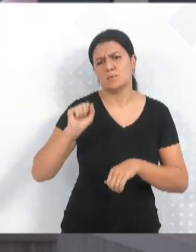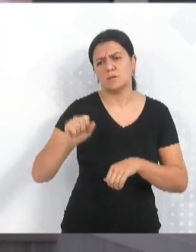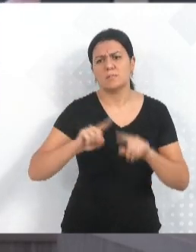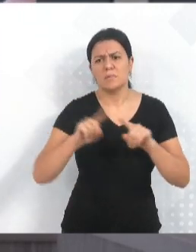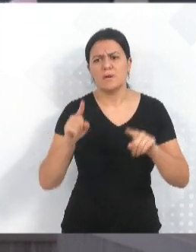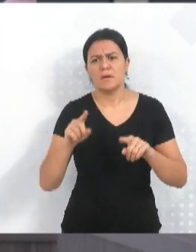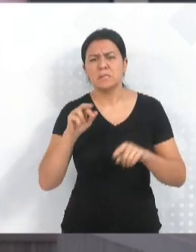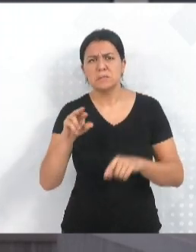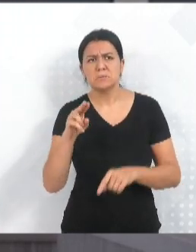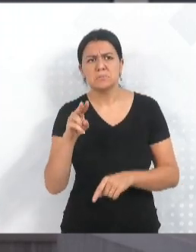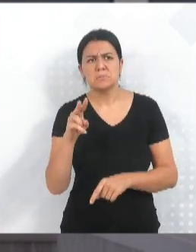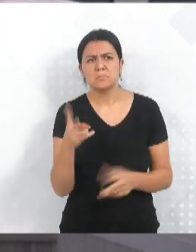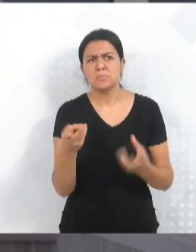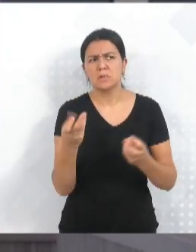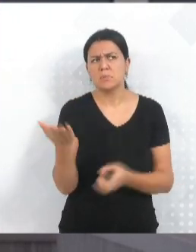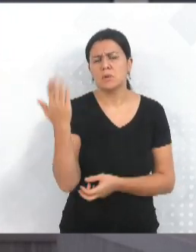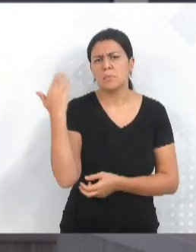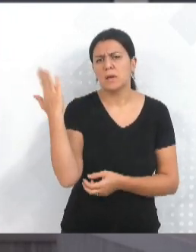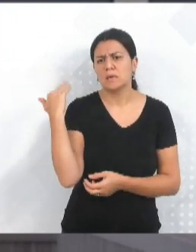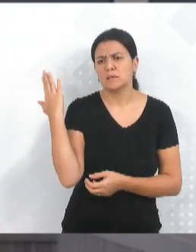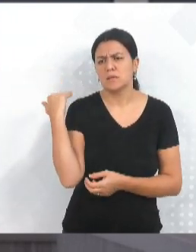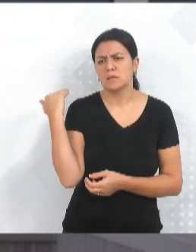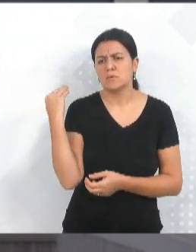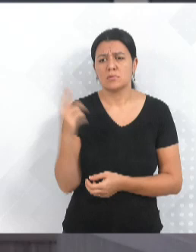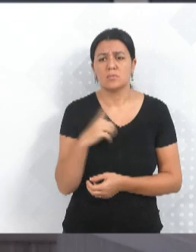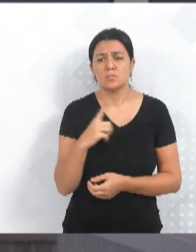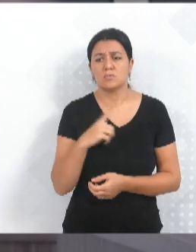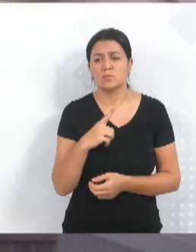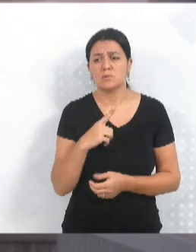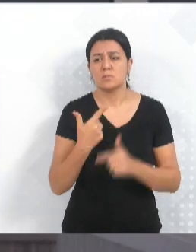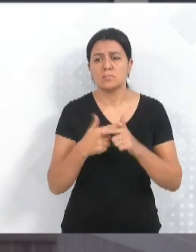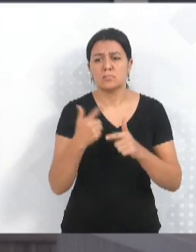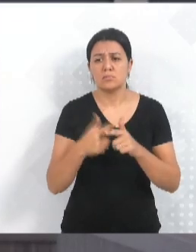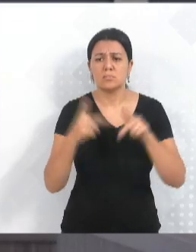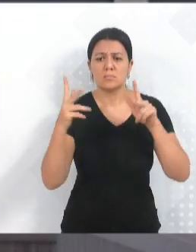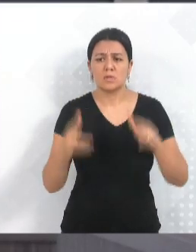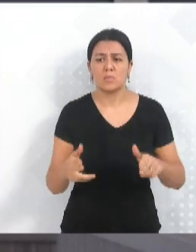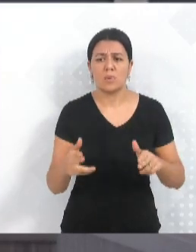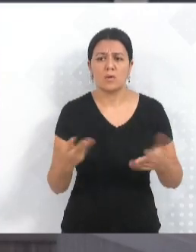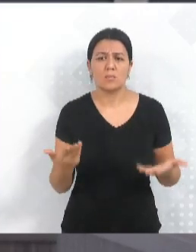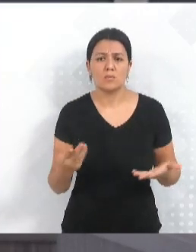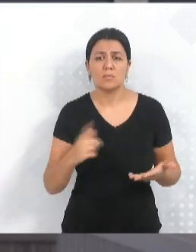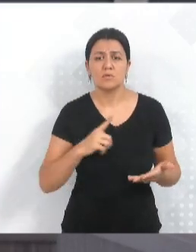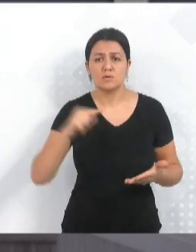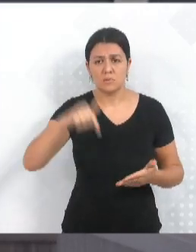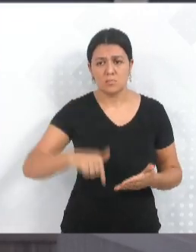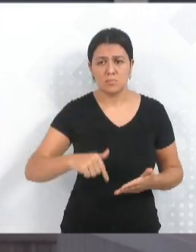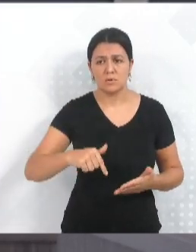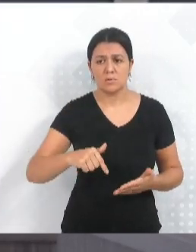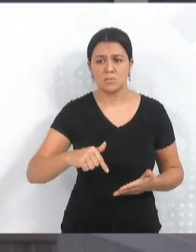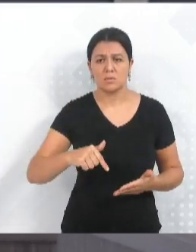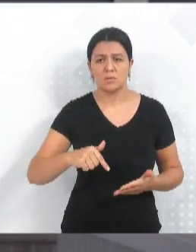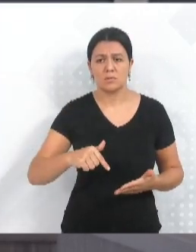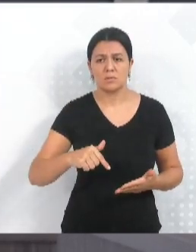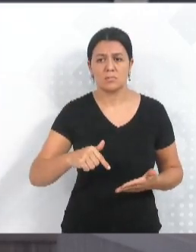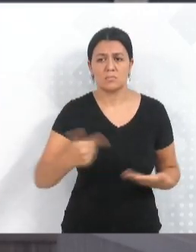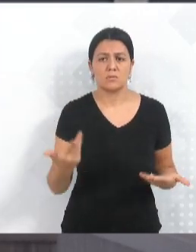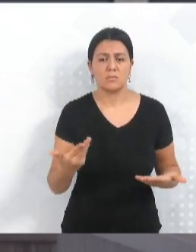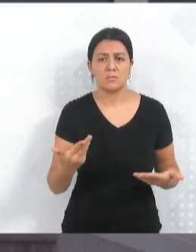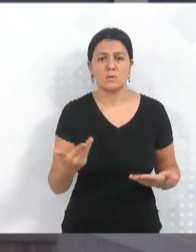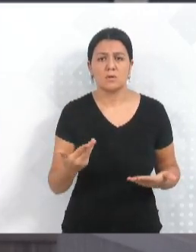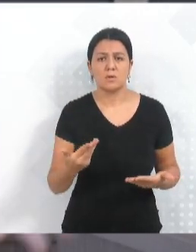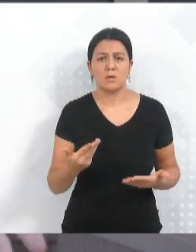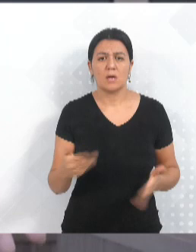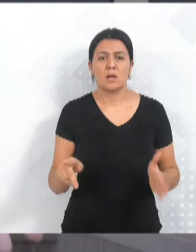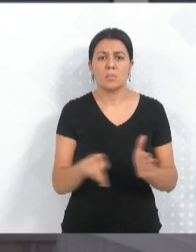gente foi olhar no passado quando tinha tragédias semelhantes a essa tinha um que era o líder neste país que estava comendo camarão andando de Jet esqui